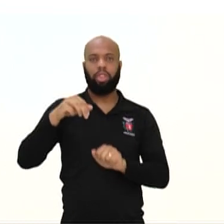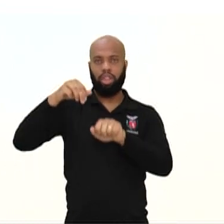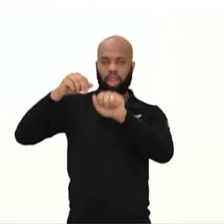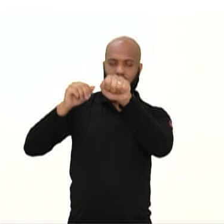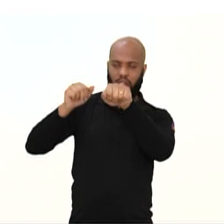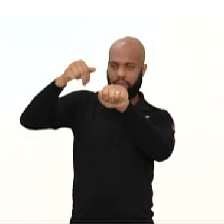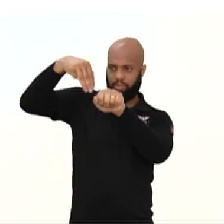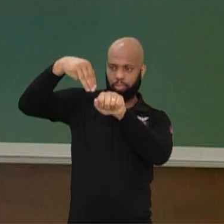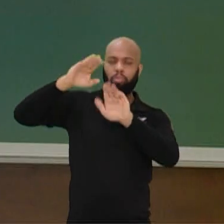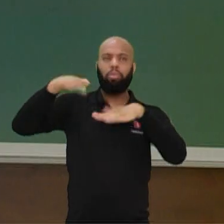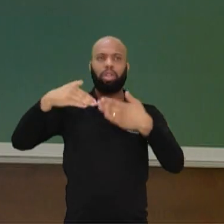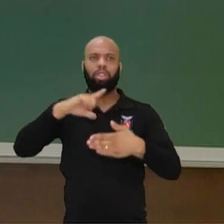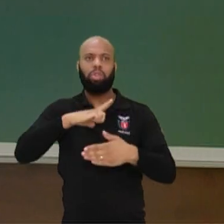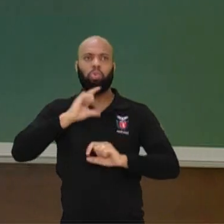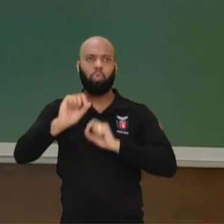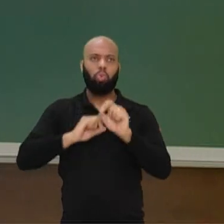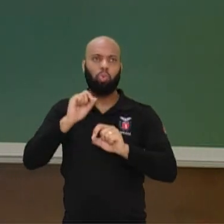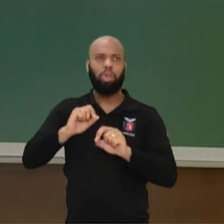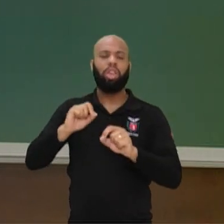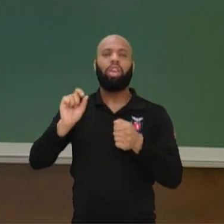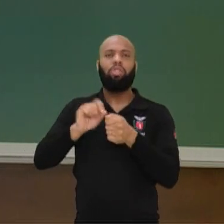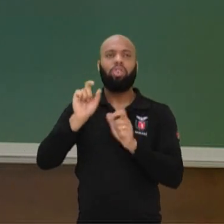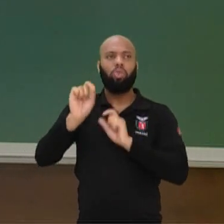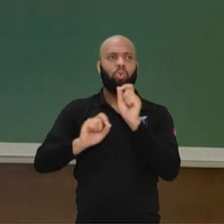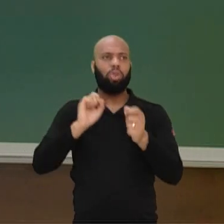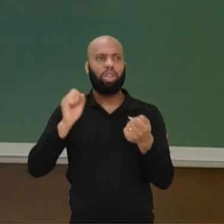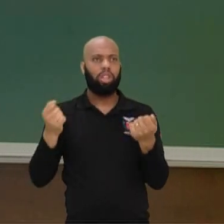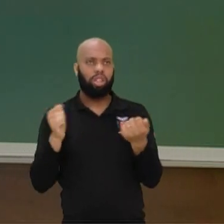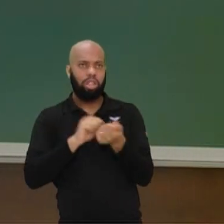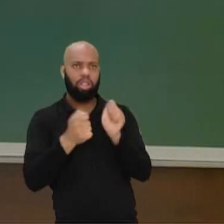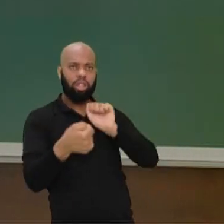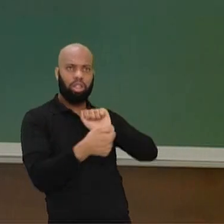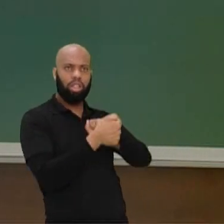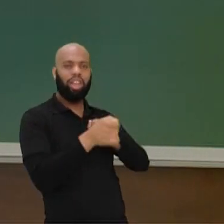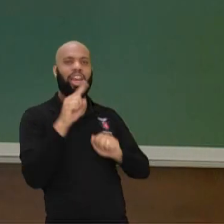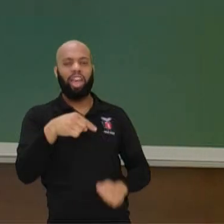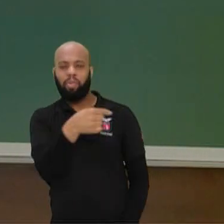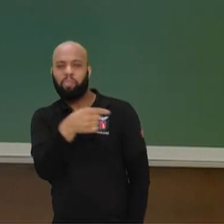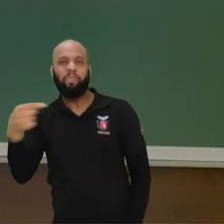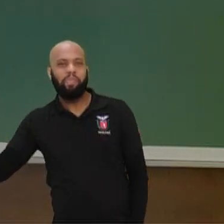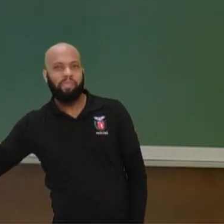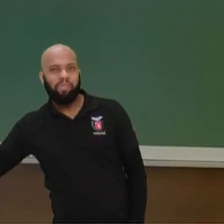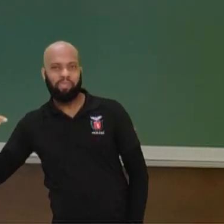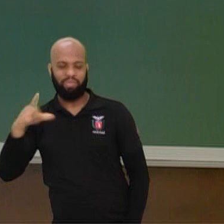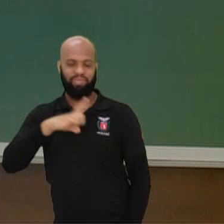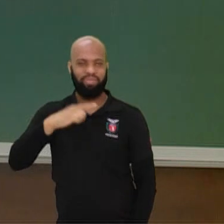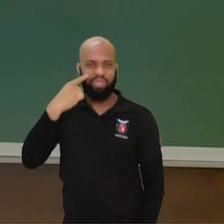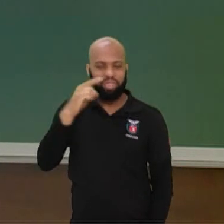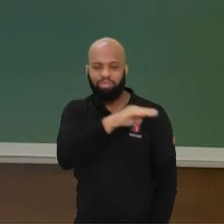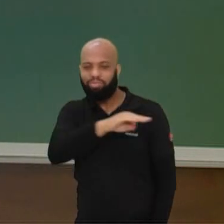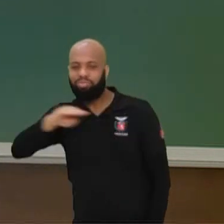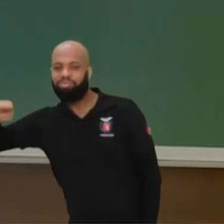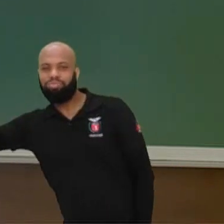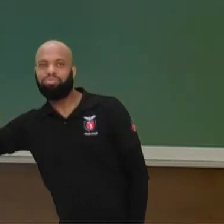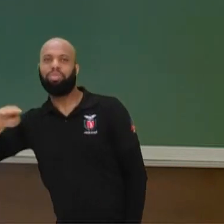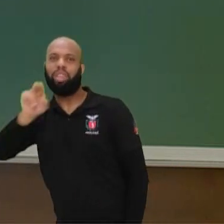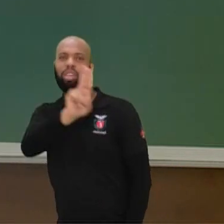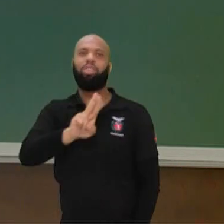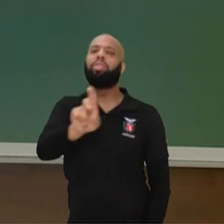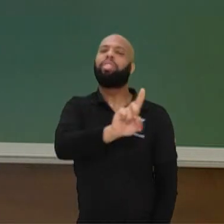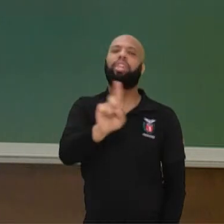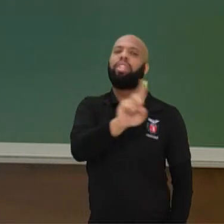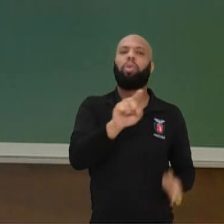sinal negativo, ele na verdade se transformou nesse risquinho ali da fração. Então, você não vai usar esse